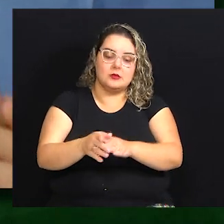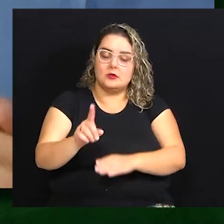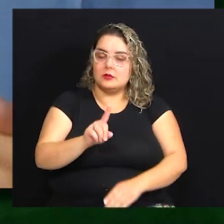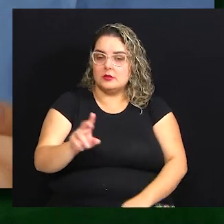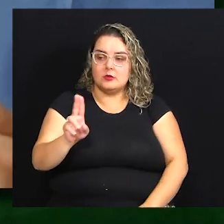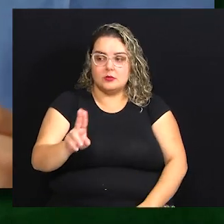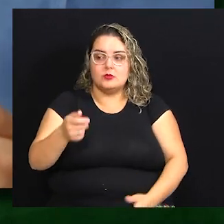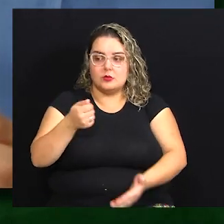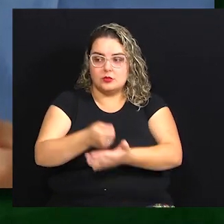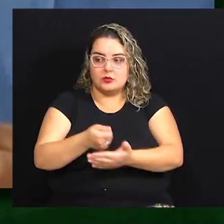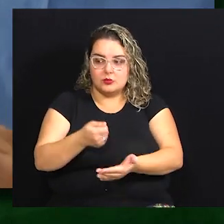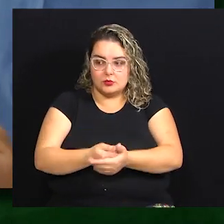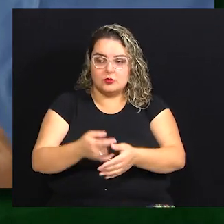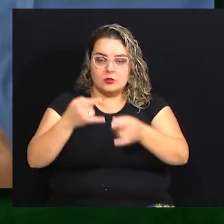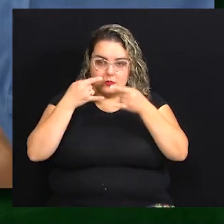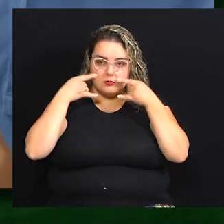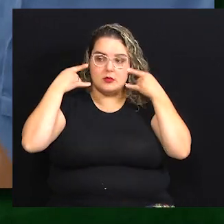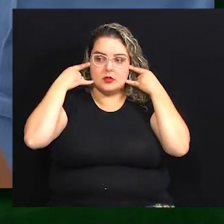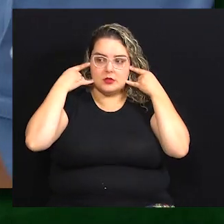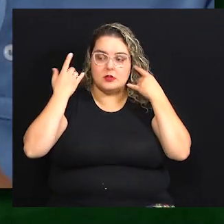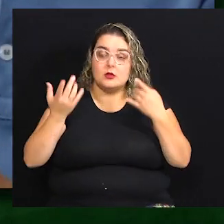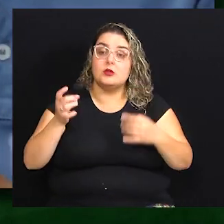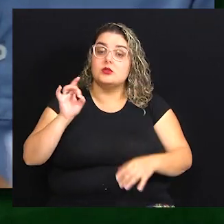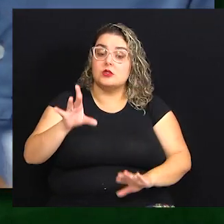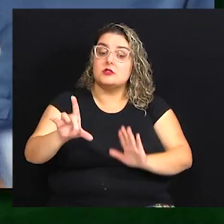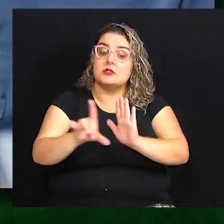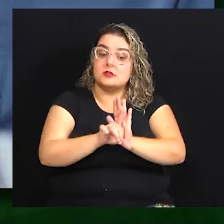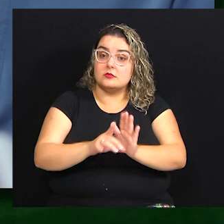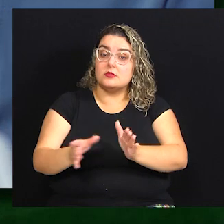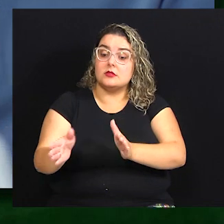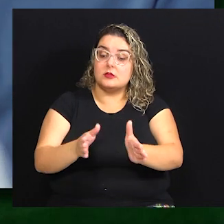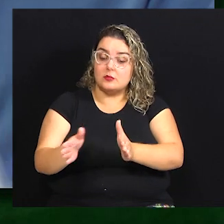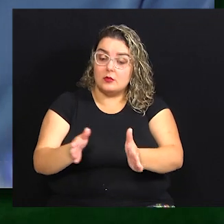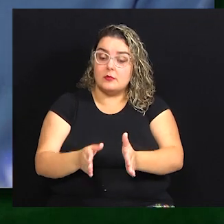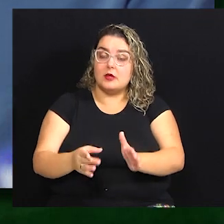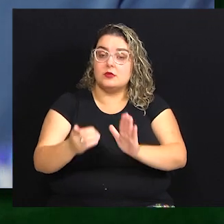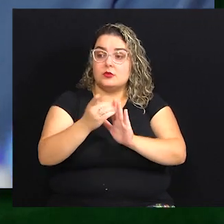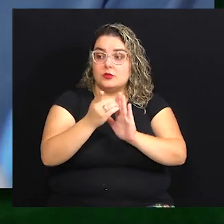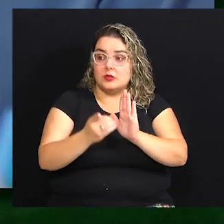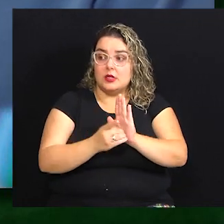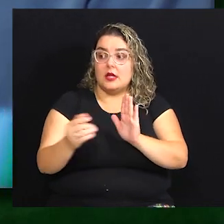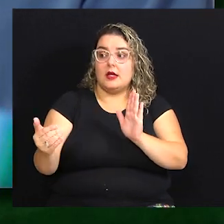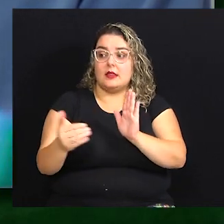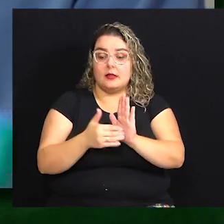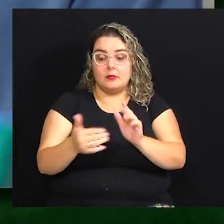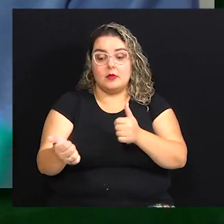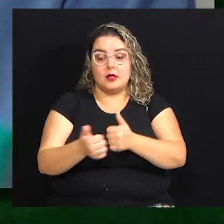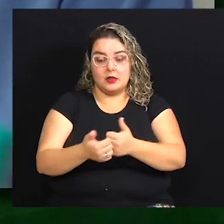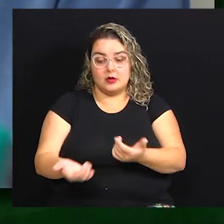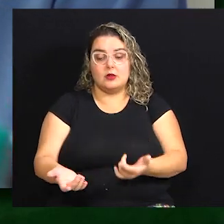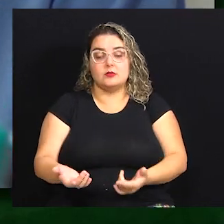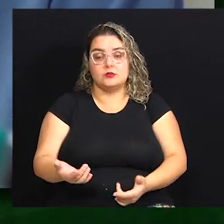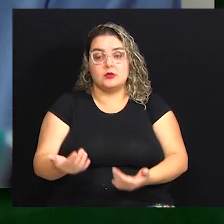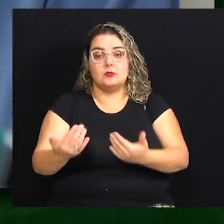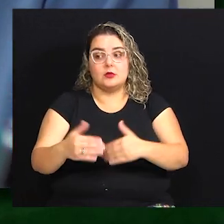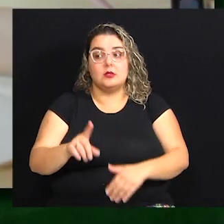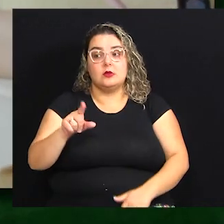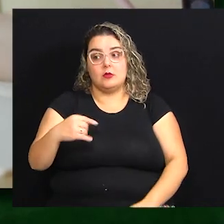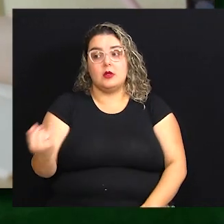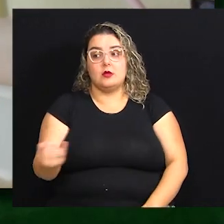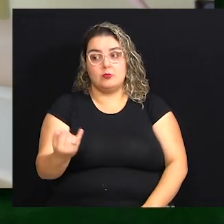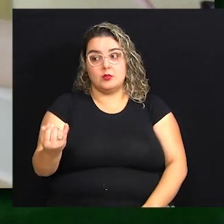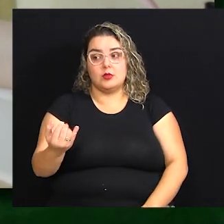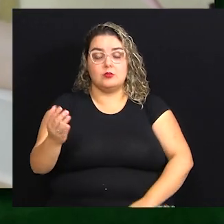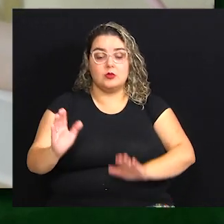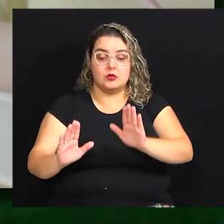não será uso obrigatório, porque a não ser que a legislação, que haja um decreto até as vésperas da prova, então é muito importante que candidatos